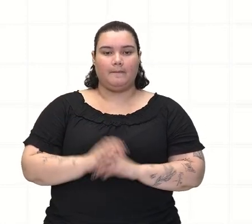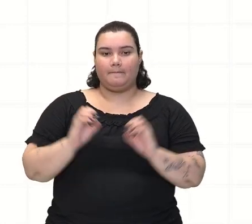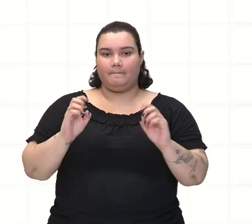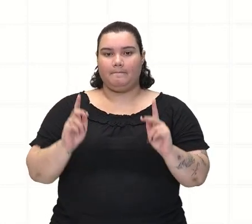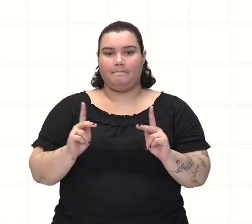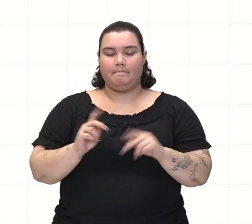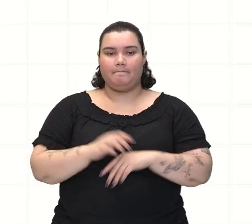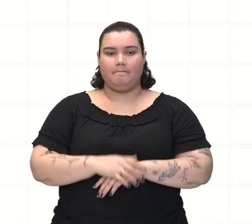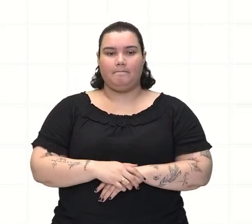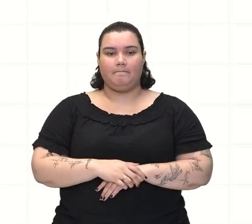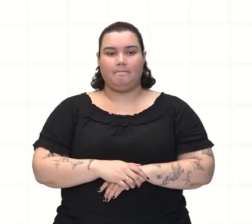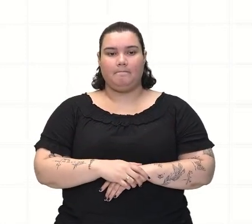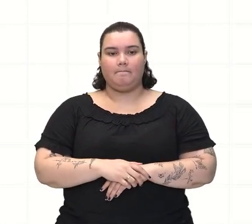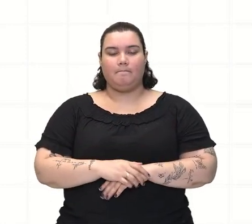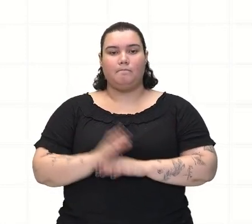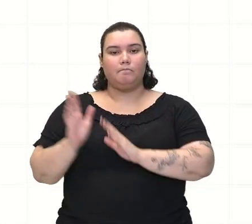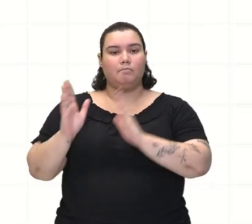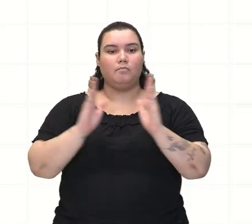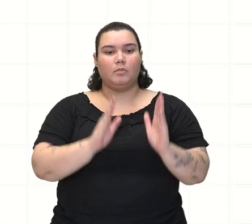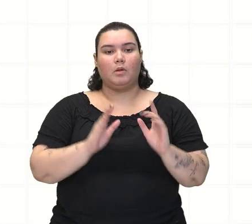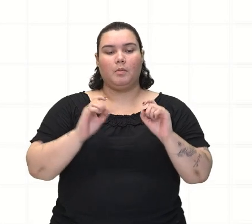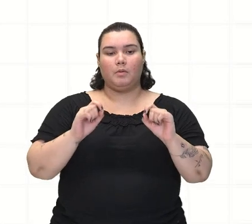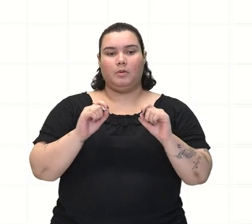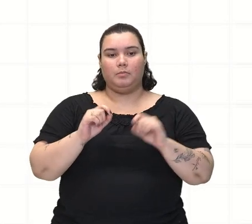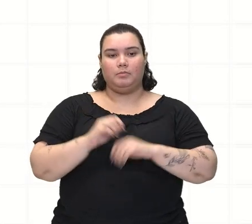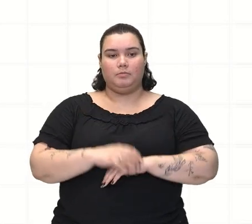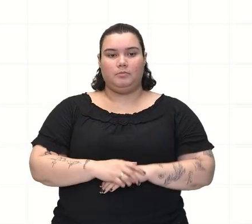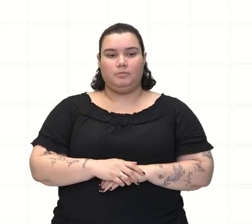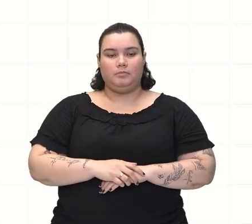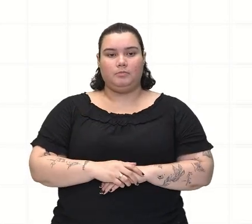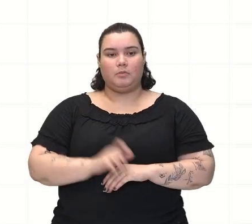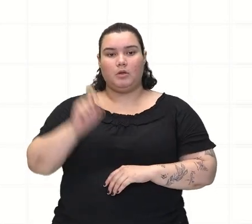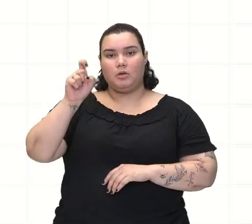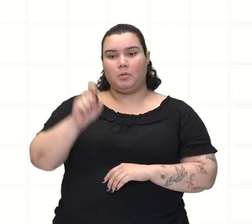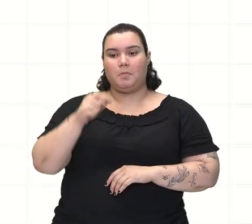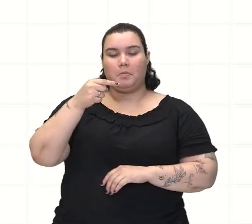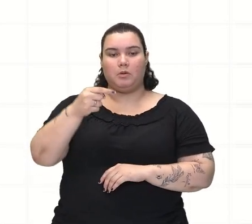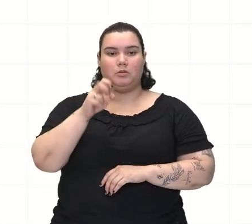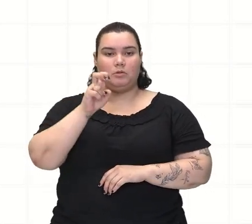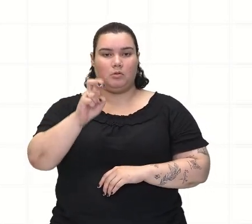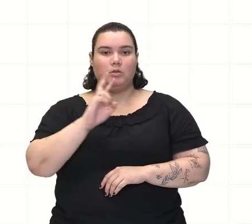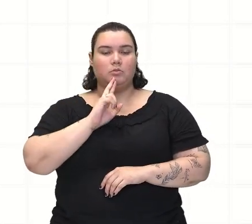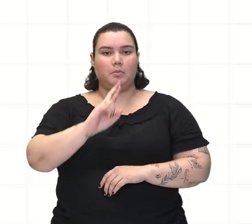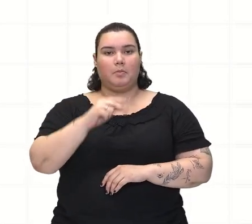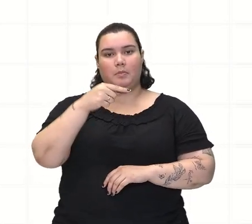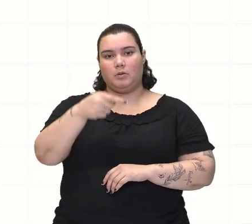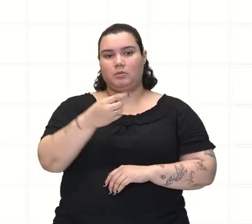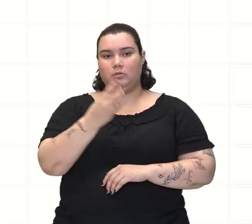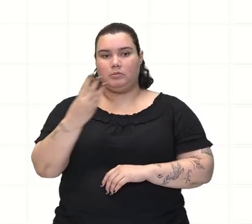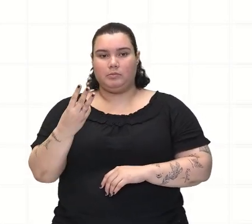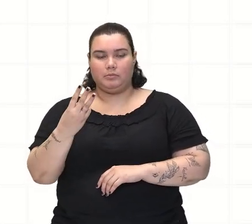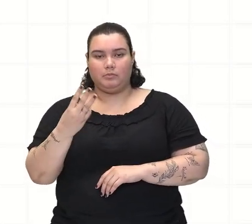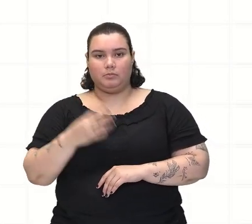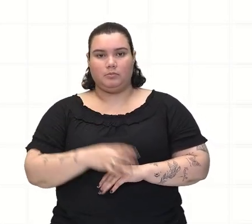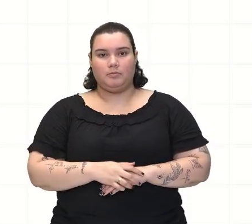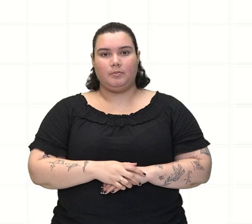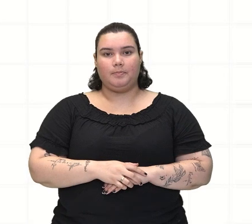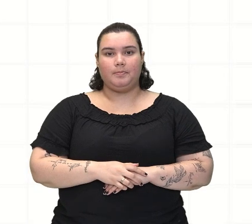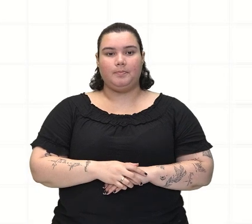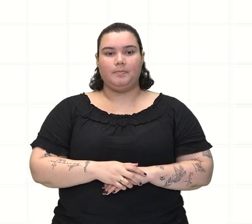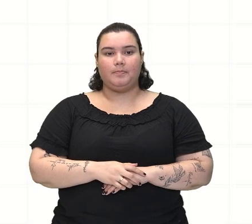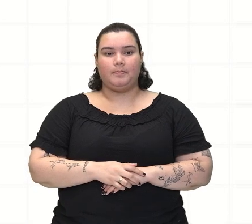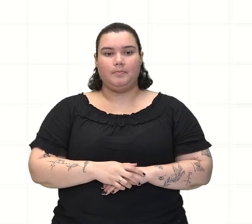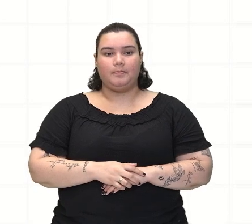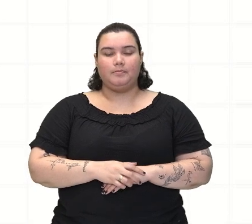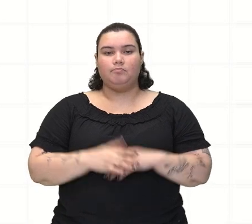Ok. E o próximo termo vai ser quem? X menos 5 é igual a menos 3. E